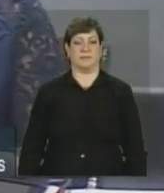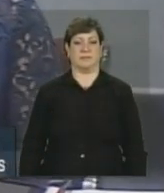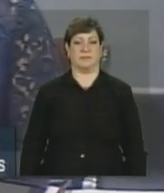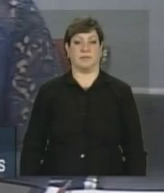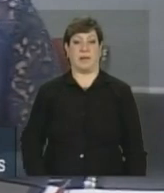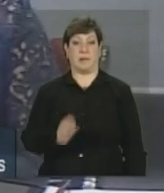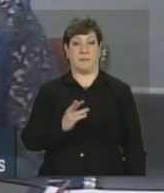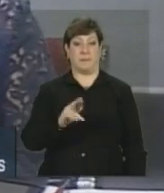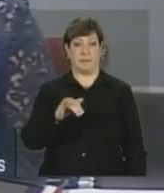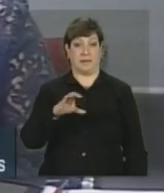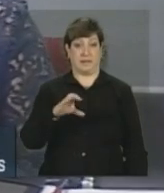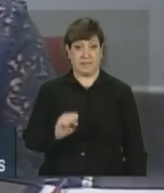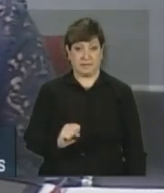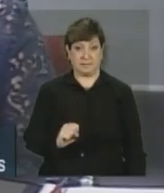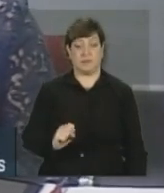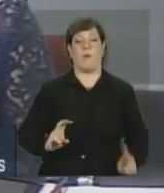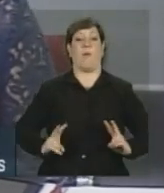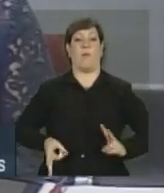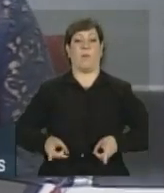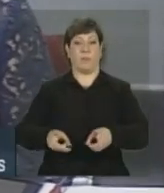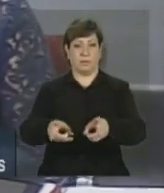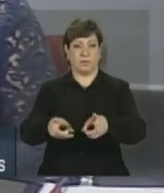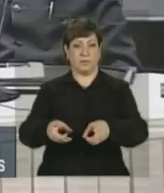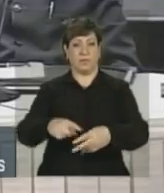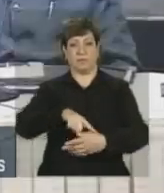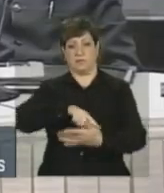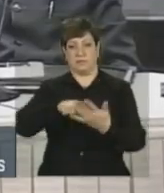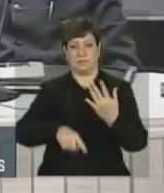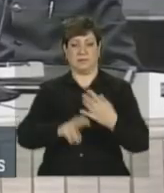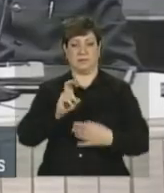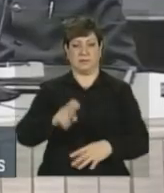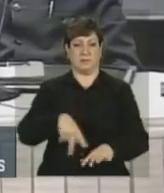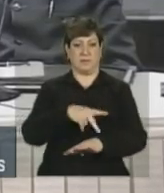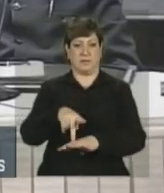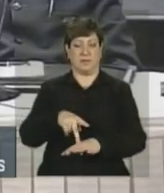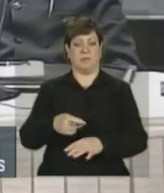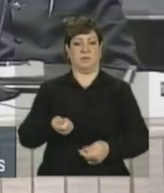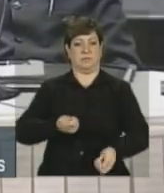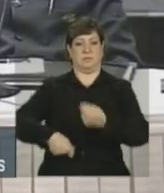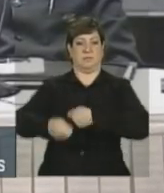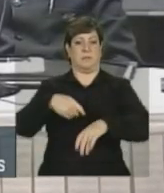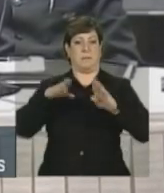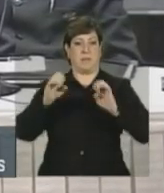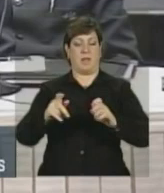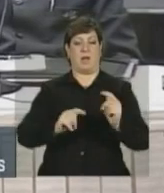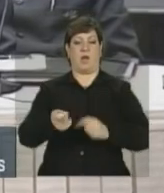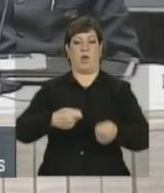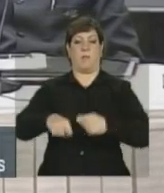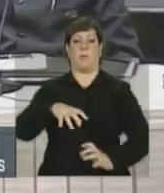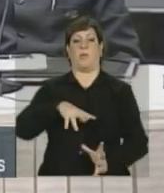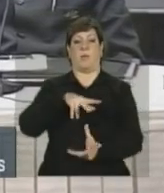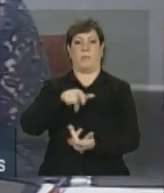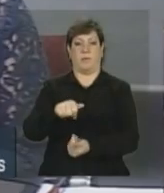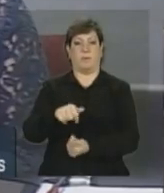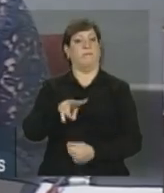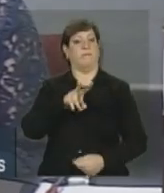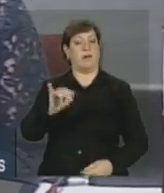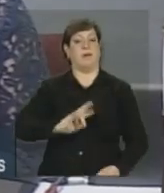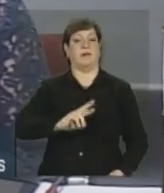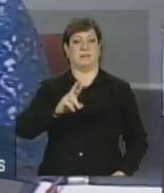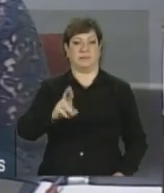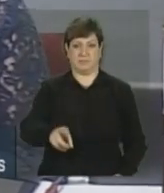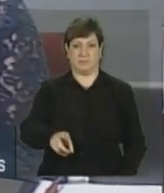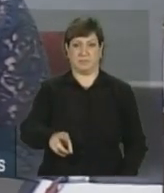Os BRICS continuam sendo elemento dinâmico da economia global e vão